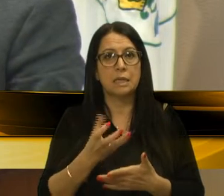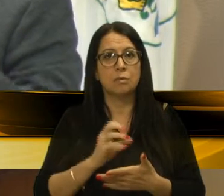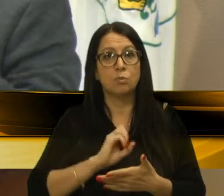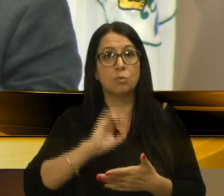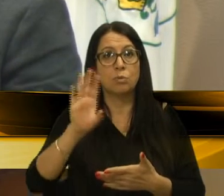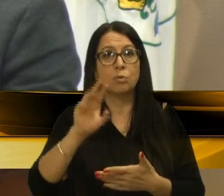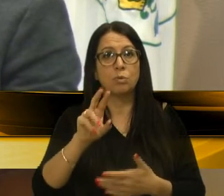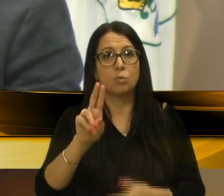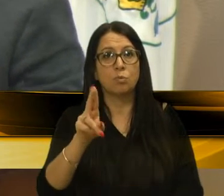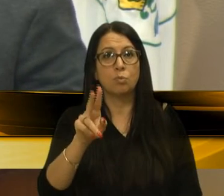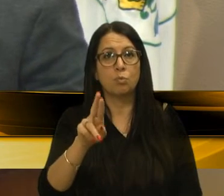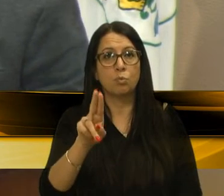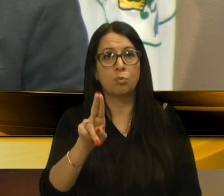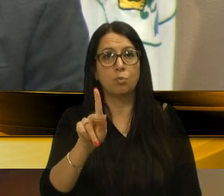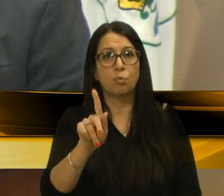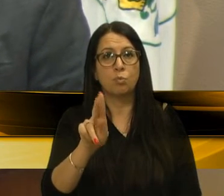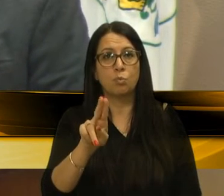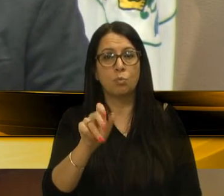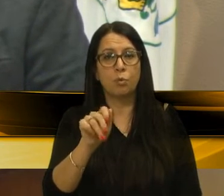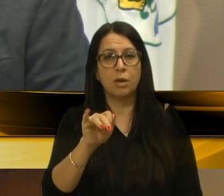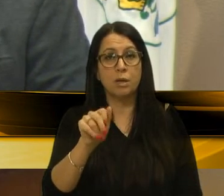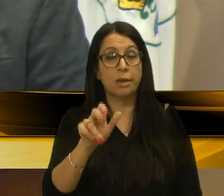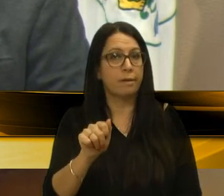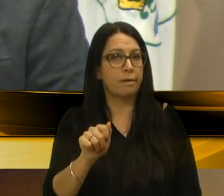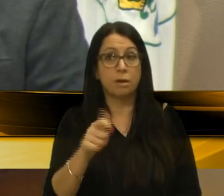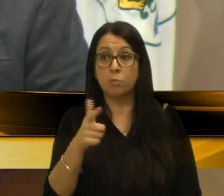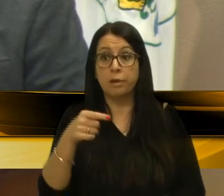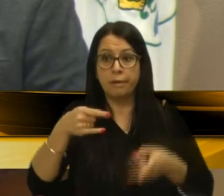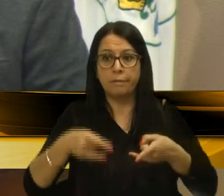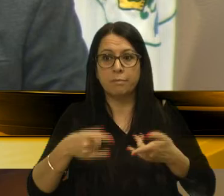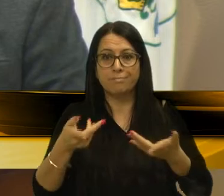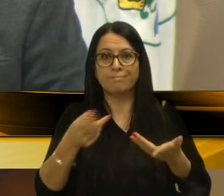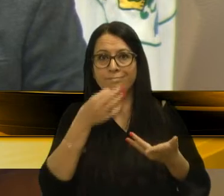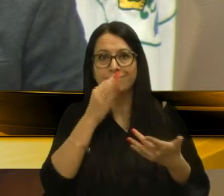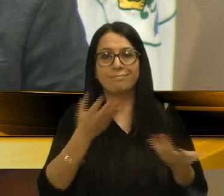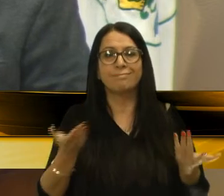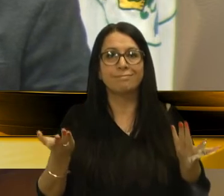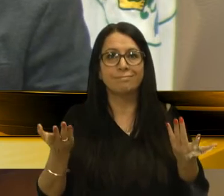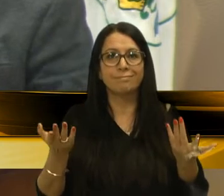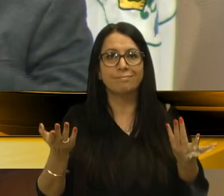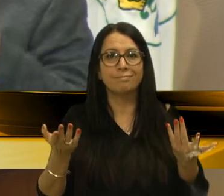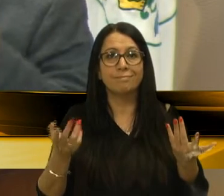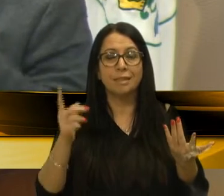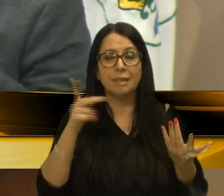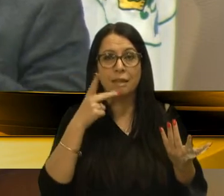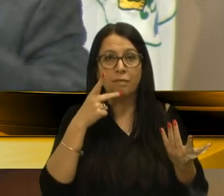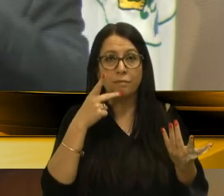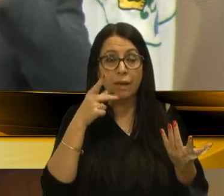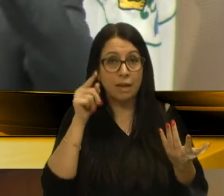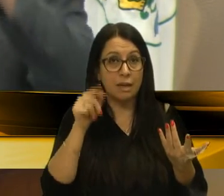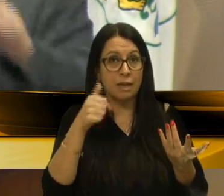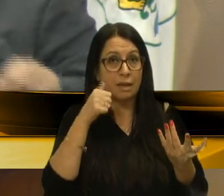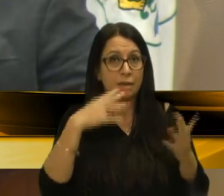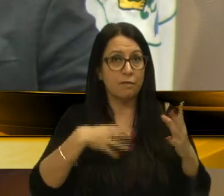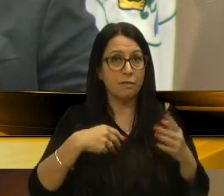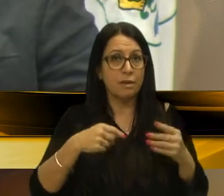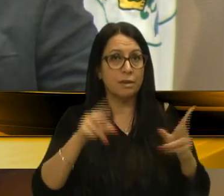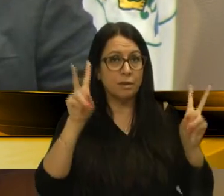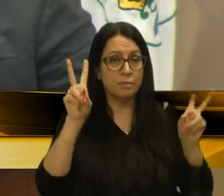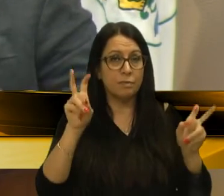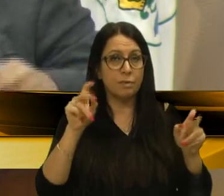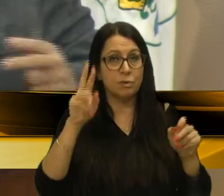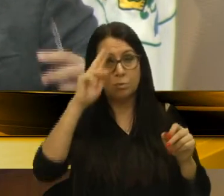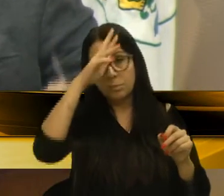uruguaiana não tem leitor de caxias do sul e ela diz ainda ela entre aspas o